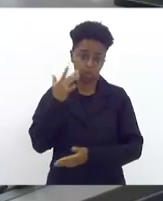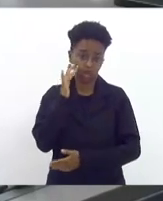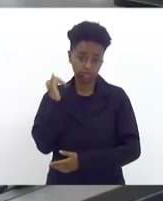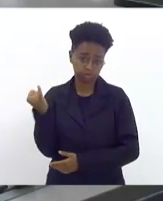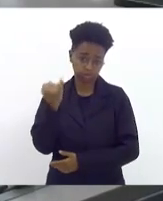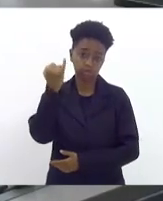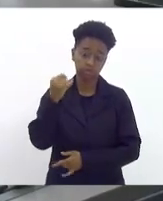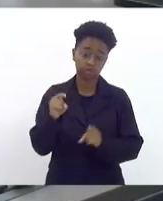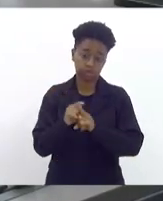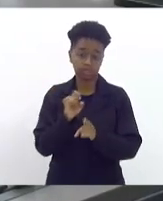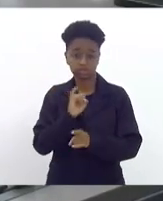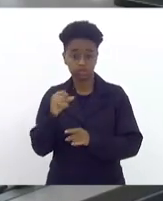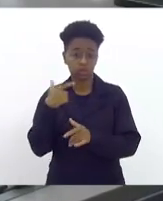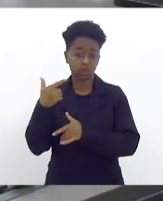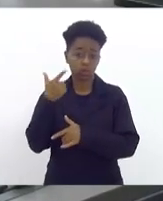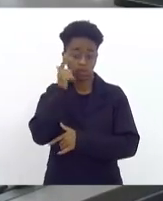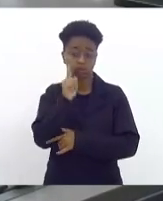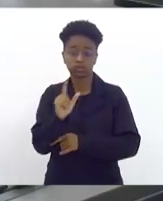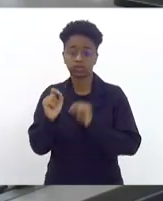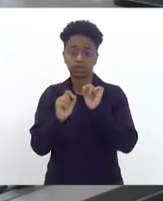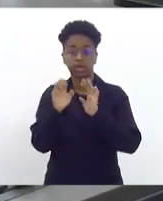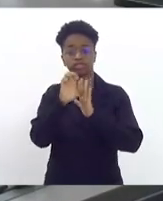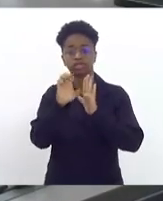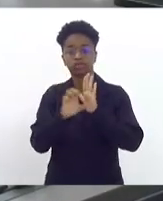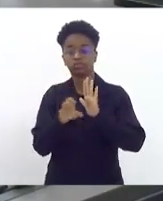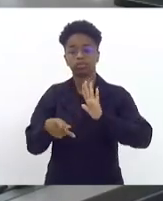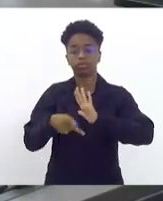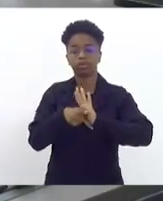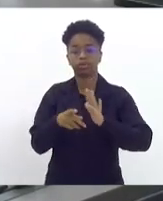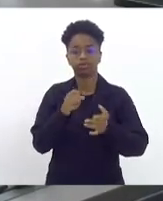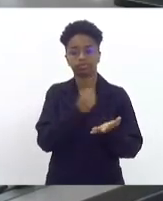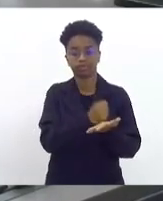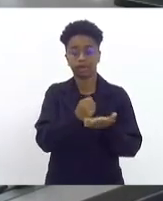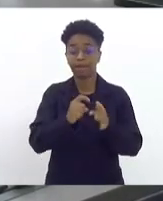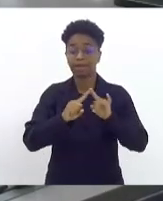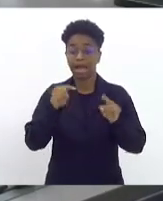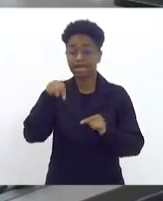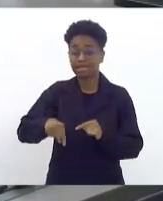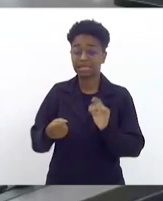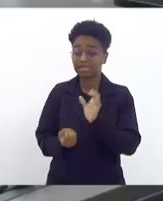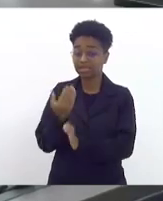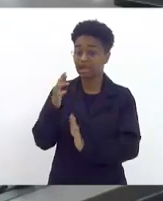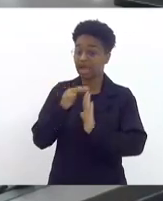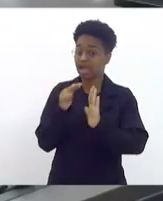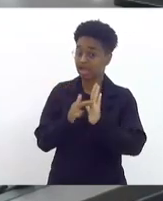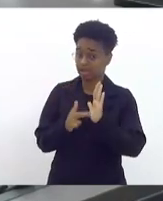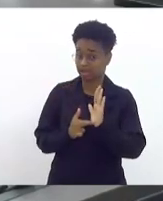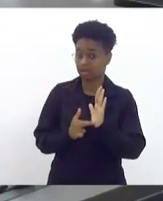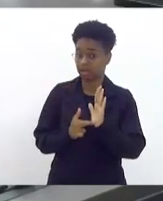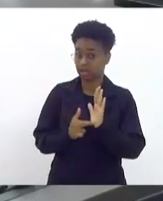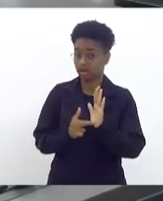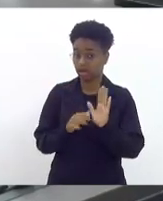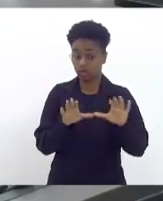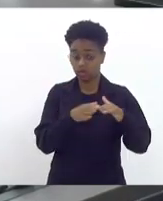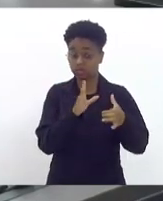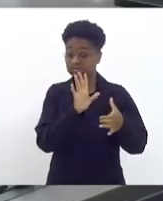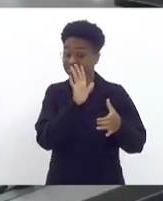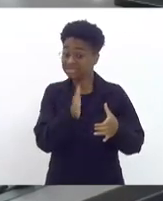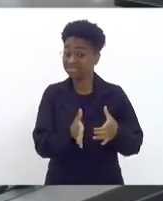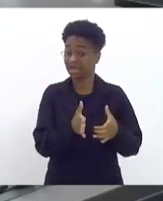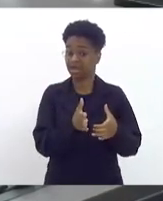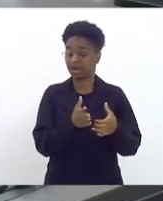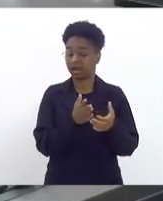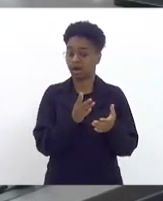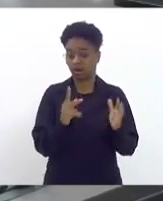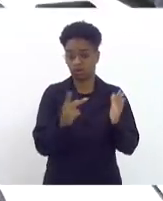pudesse avançar nessa legislatura por um estatuto de concessões mas nesse caso aqui cria regras para as concessões já vigente deve